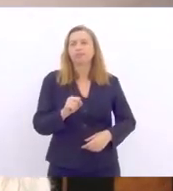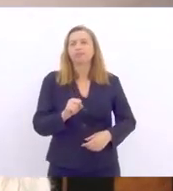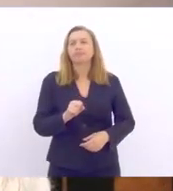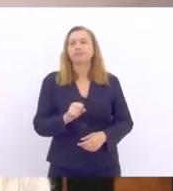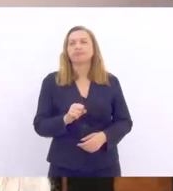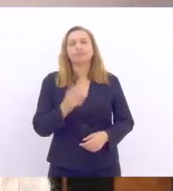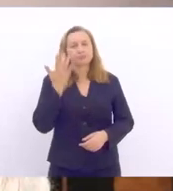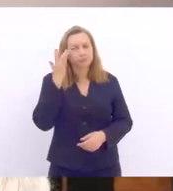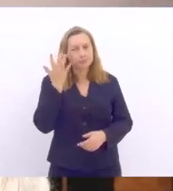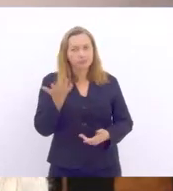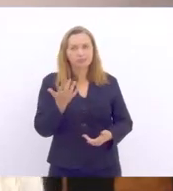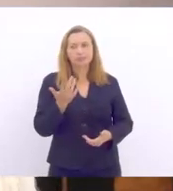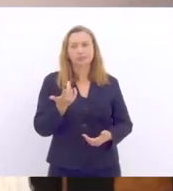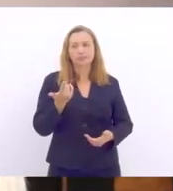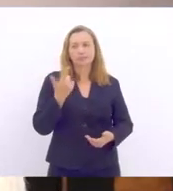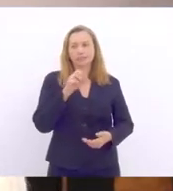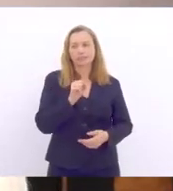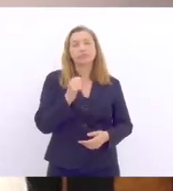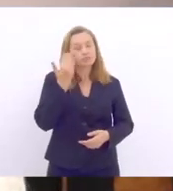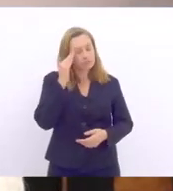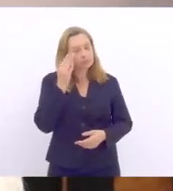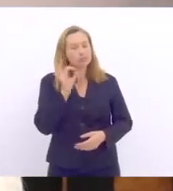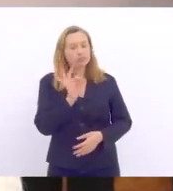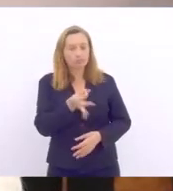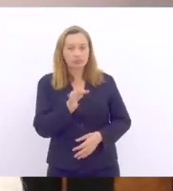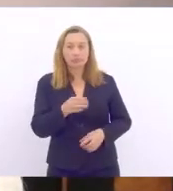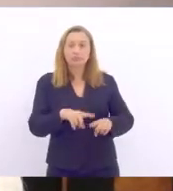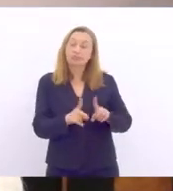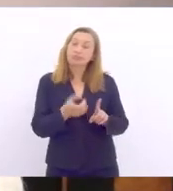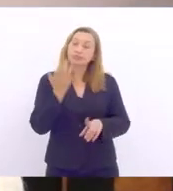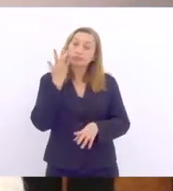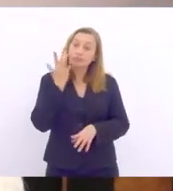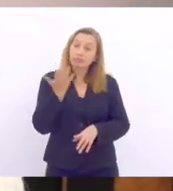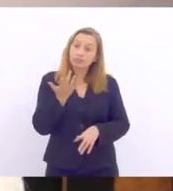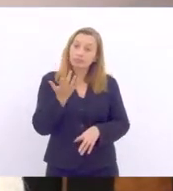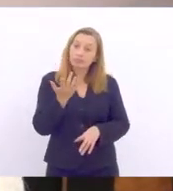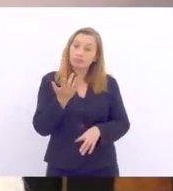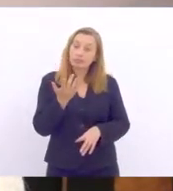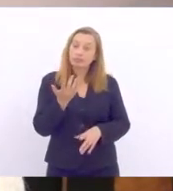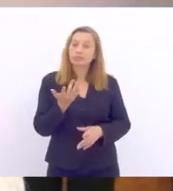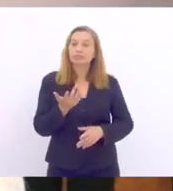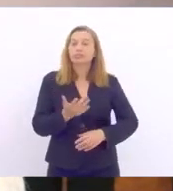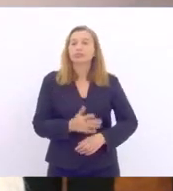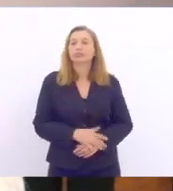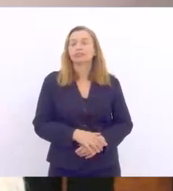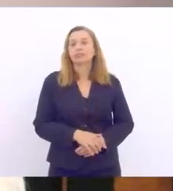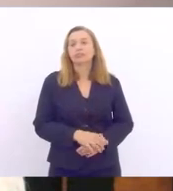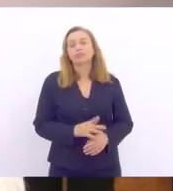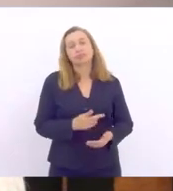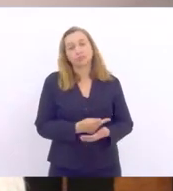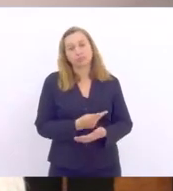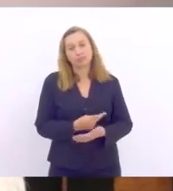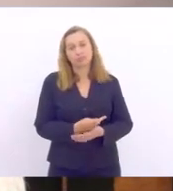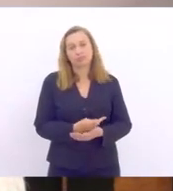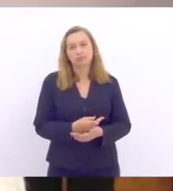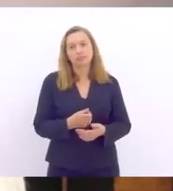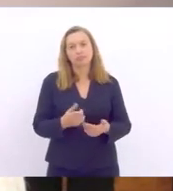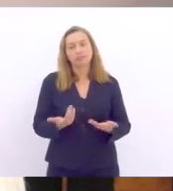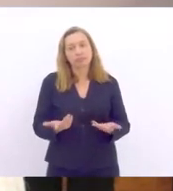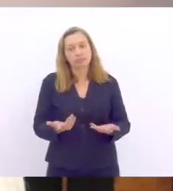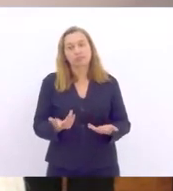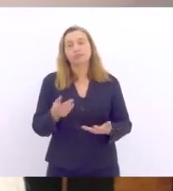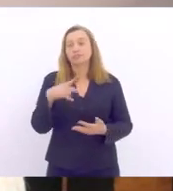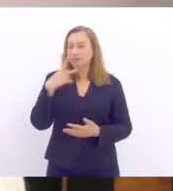ia pressionar e ia ganhar o jogo. Eu até entendi tecnicamente, mas achei que era uma temeridade. Na época, eu comentei